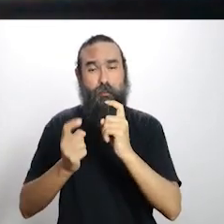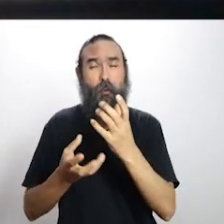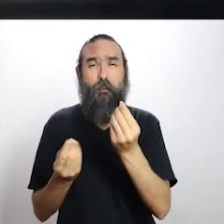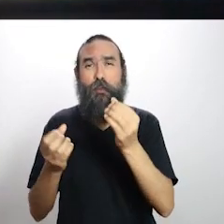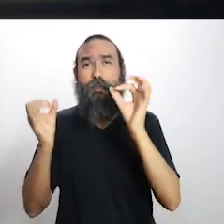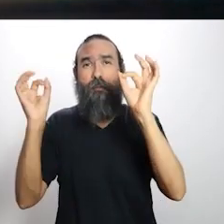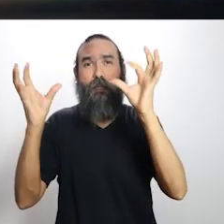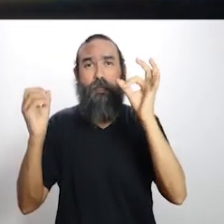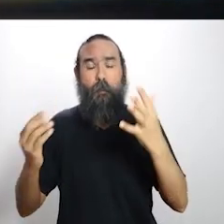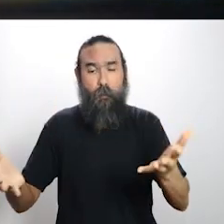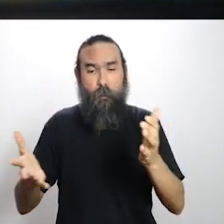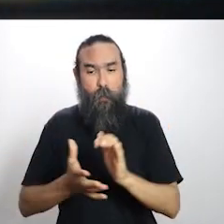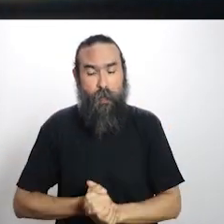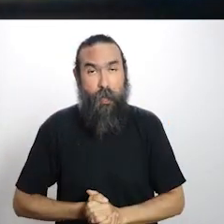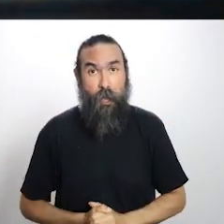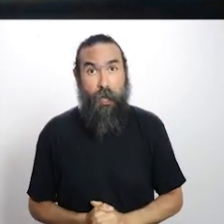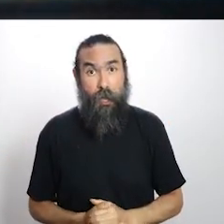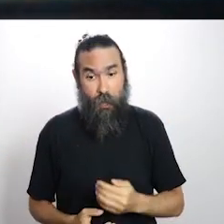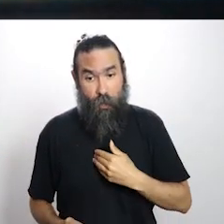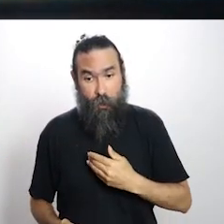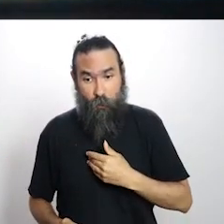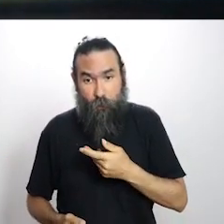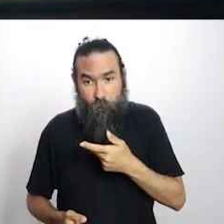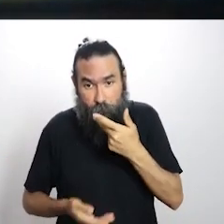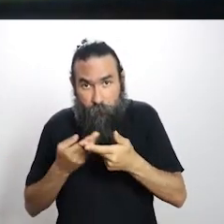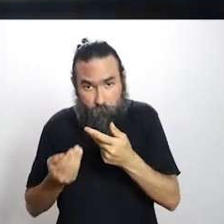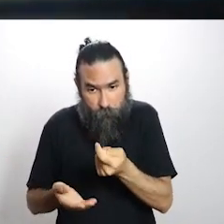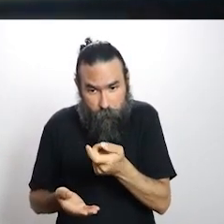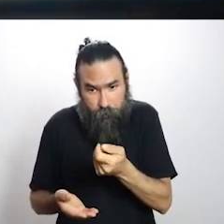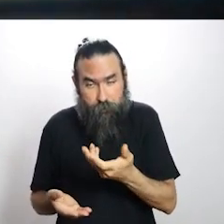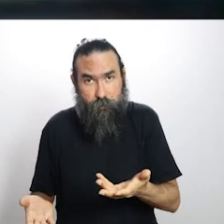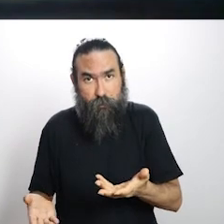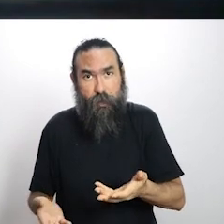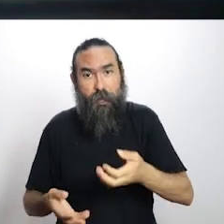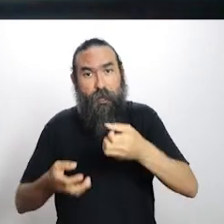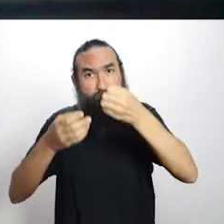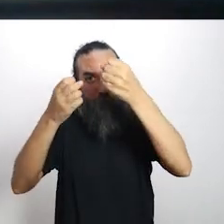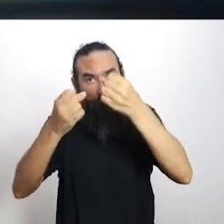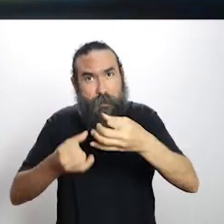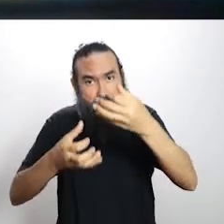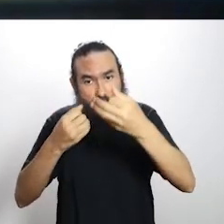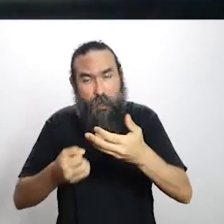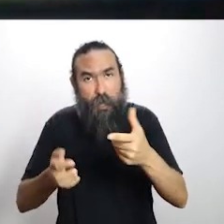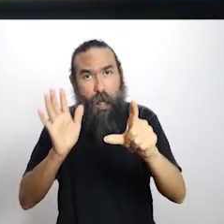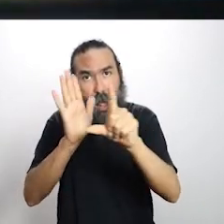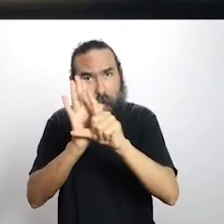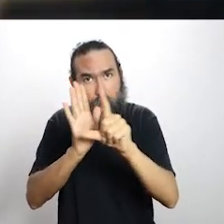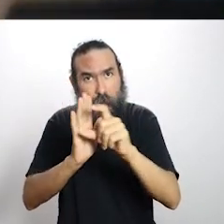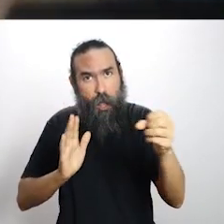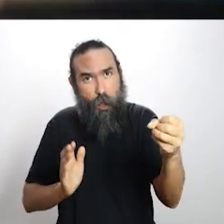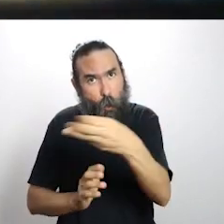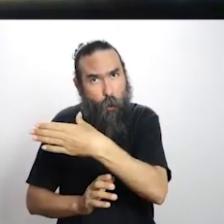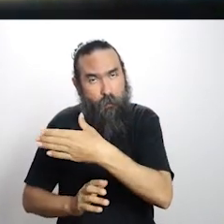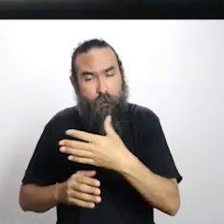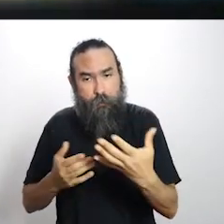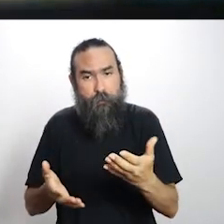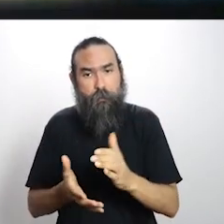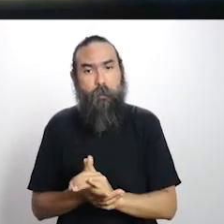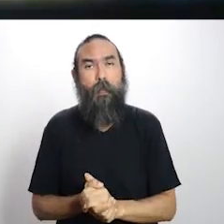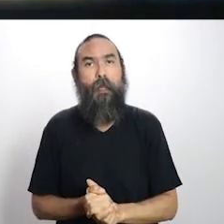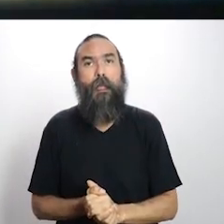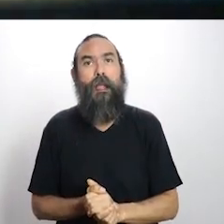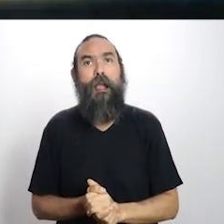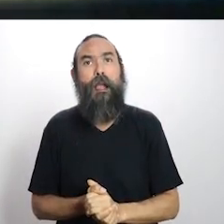Então, vamos lá, gente. Eu vou ser breve, então, nessa pequena introdução sobre a lei. Na